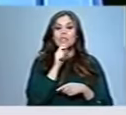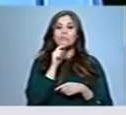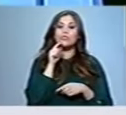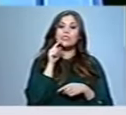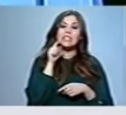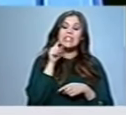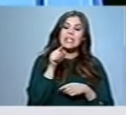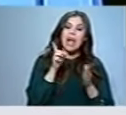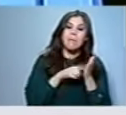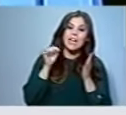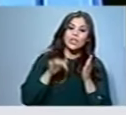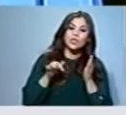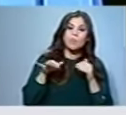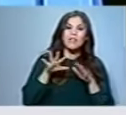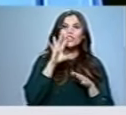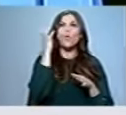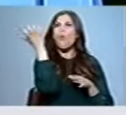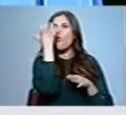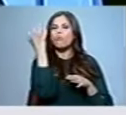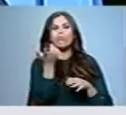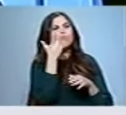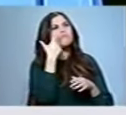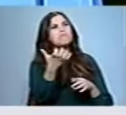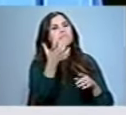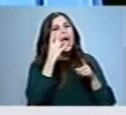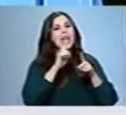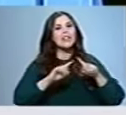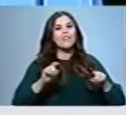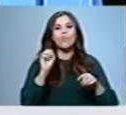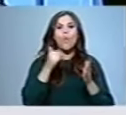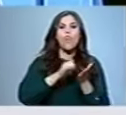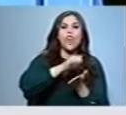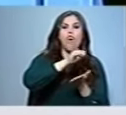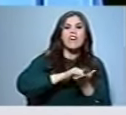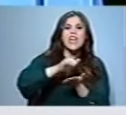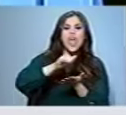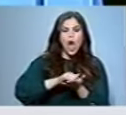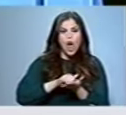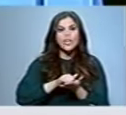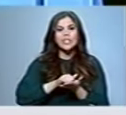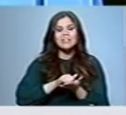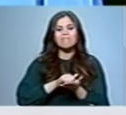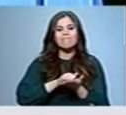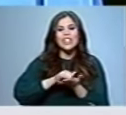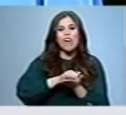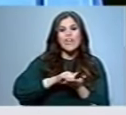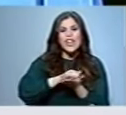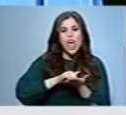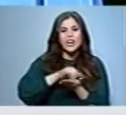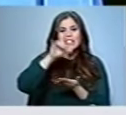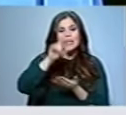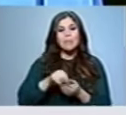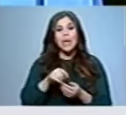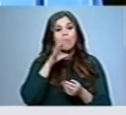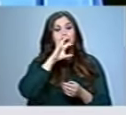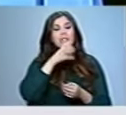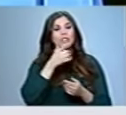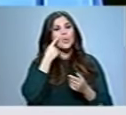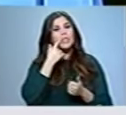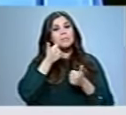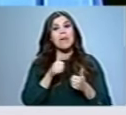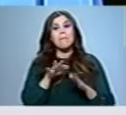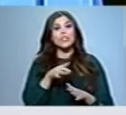Alabama, cada vez haver uma cultura super diferente de Seattle ou de Nova York. Pela diversidade. E essa diversidade... É? Depois também é um país que eu conheço muito bem sem